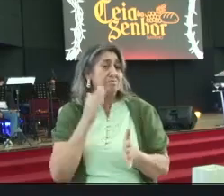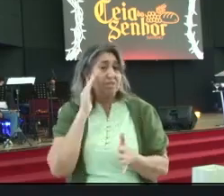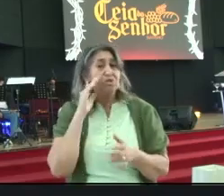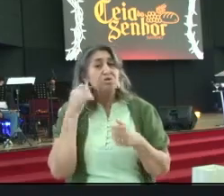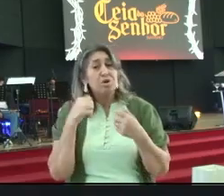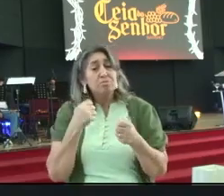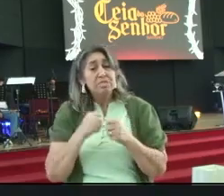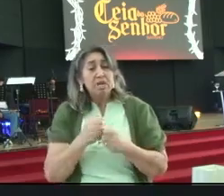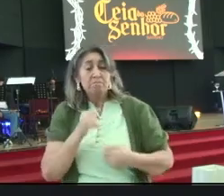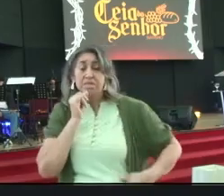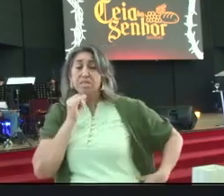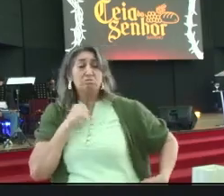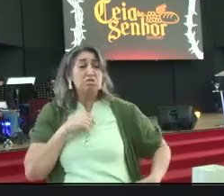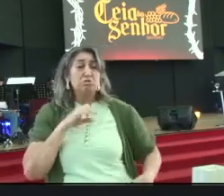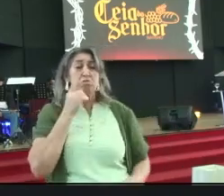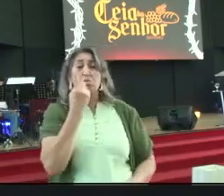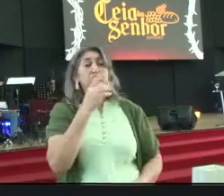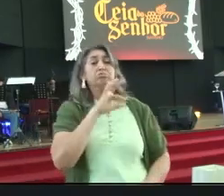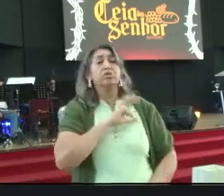no pouco.